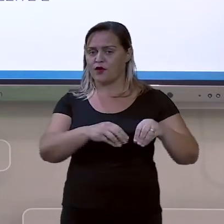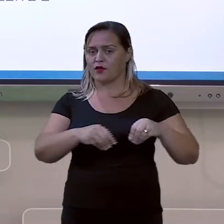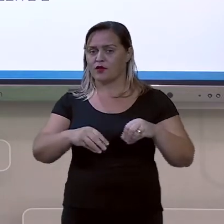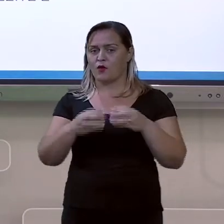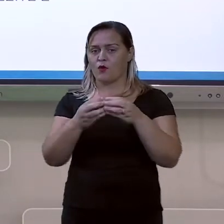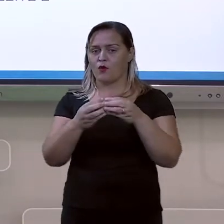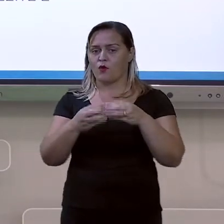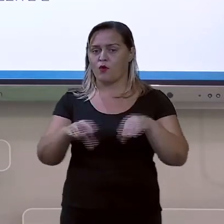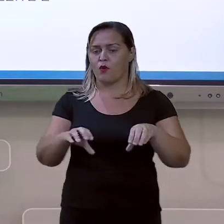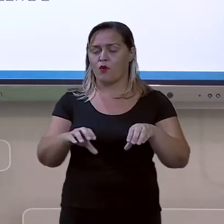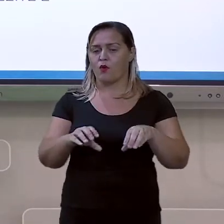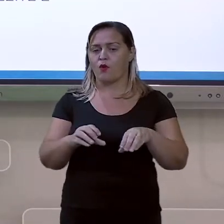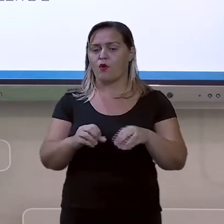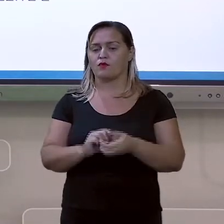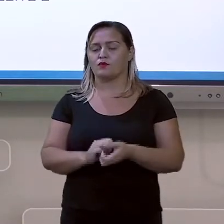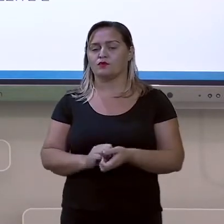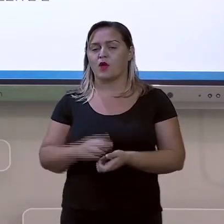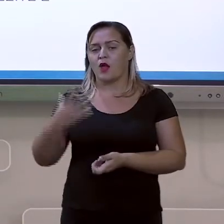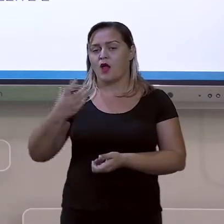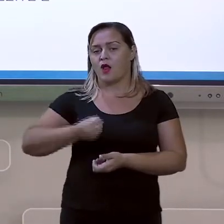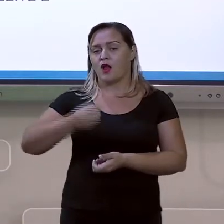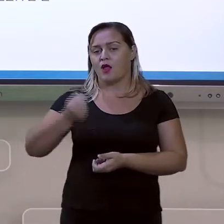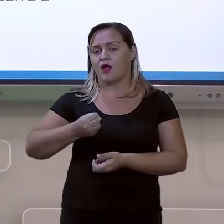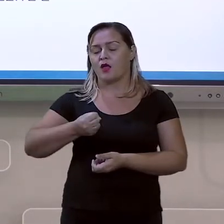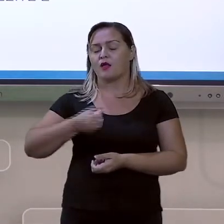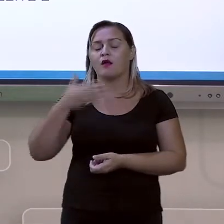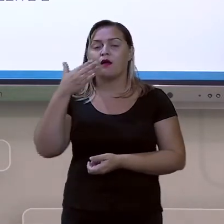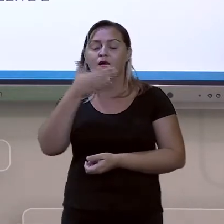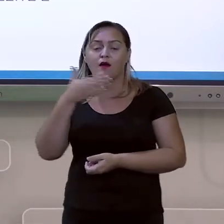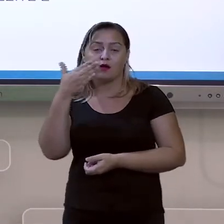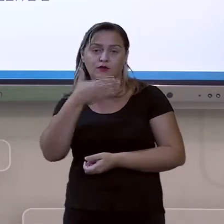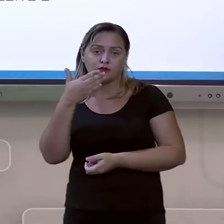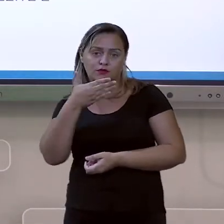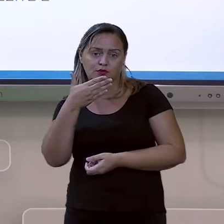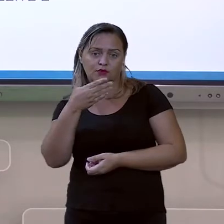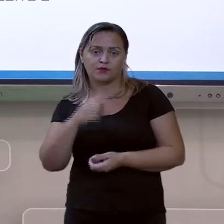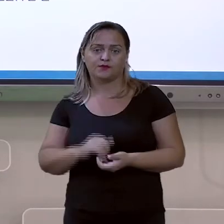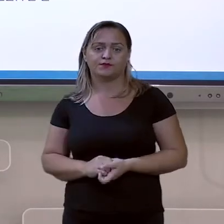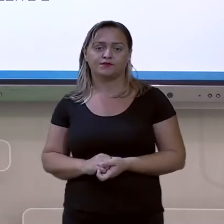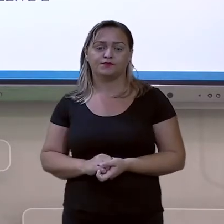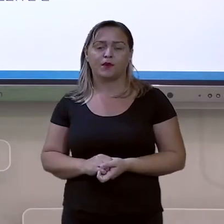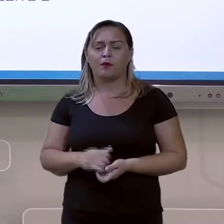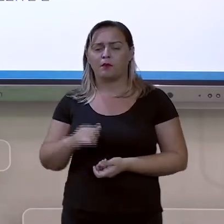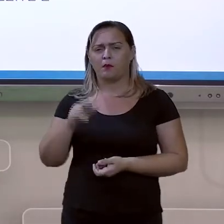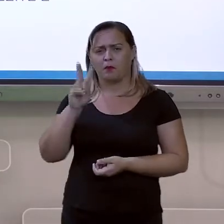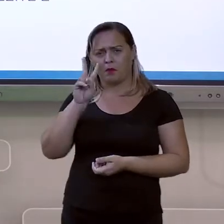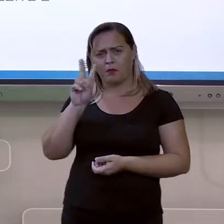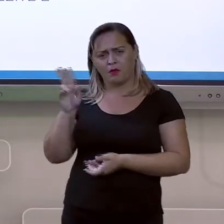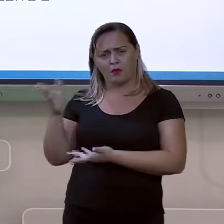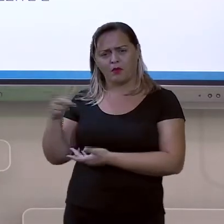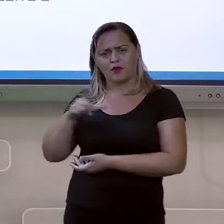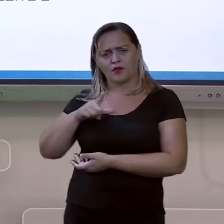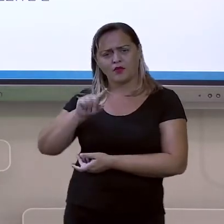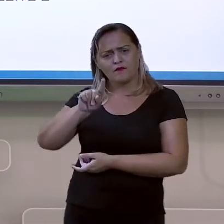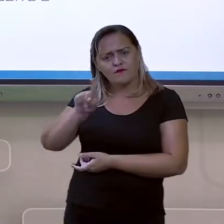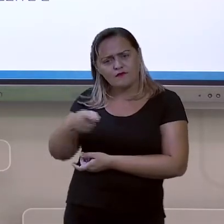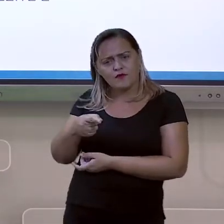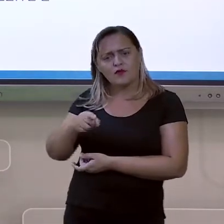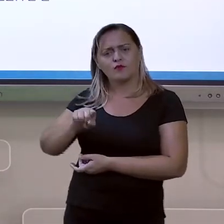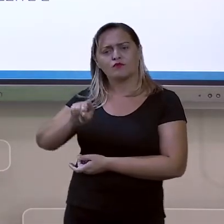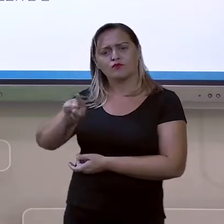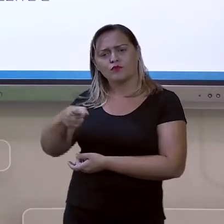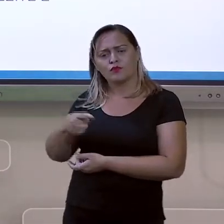ovos, leite e açúcar. Se eu não tivesse essas vírgulas empregadas